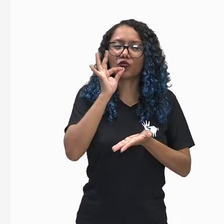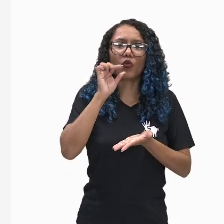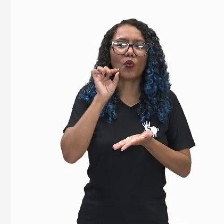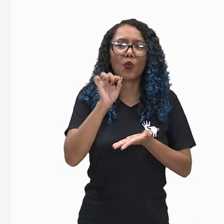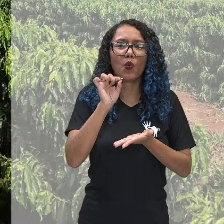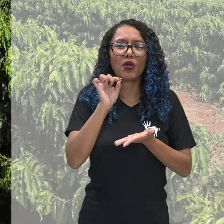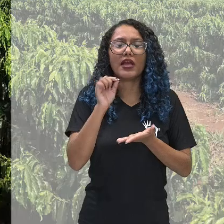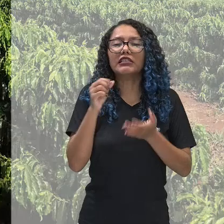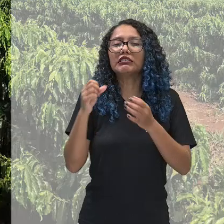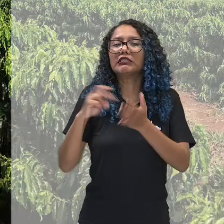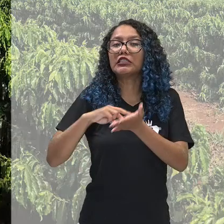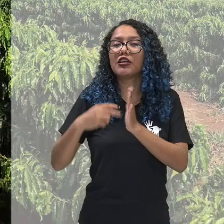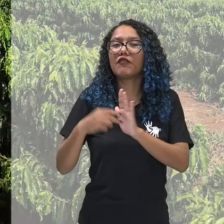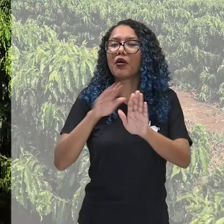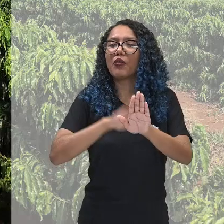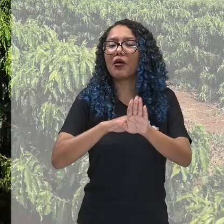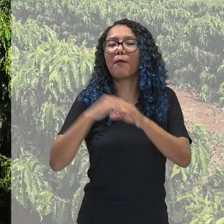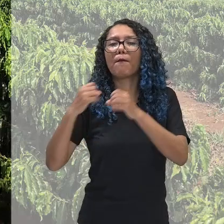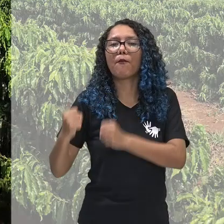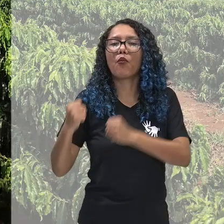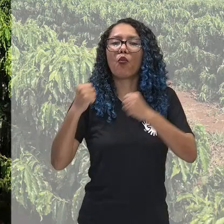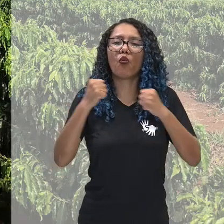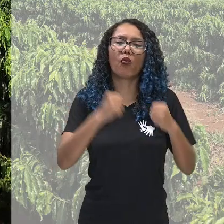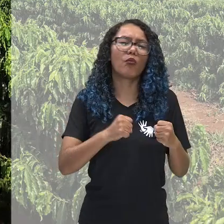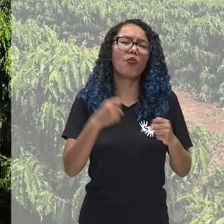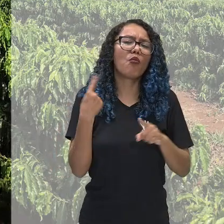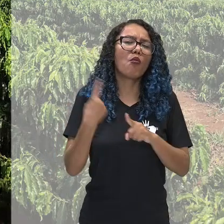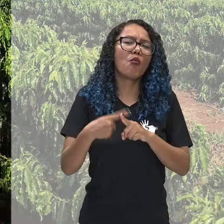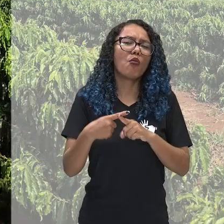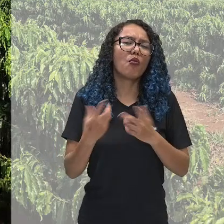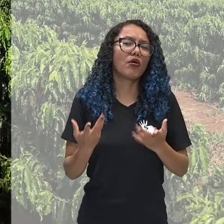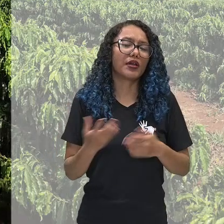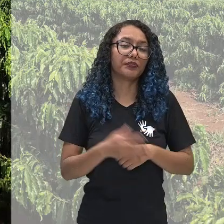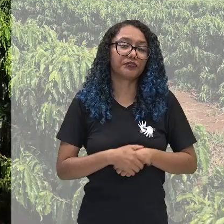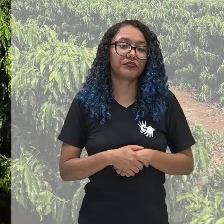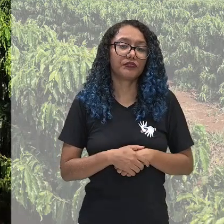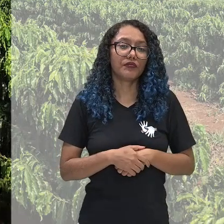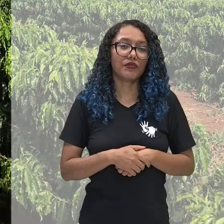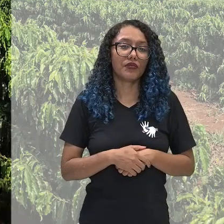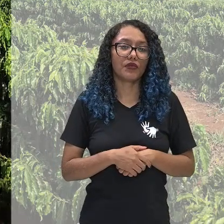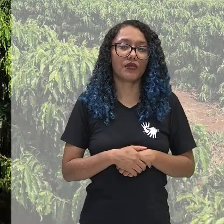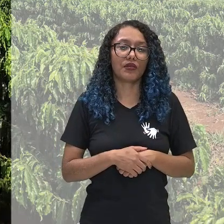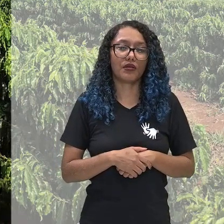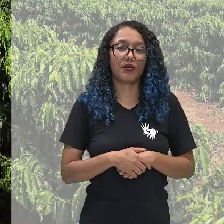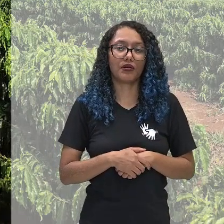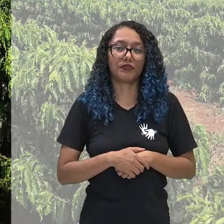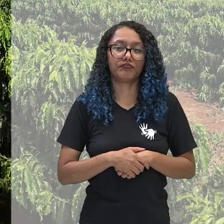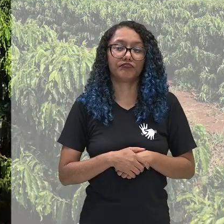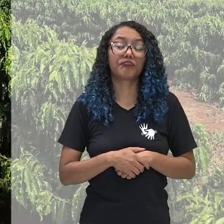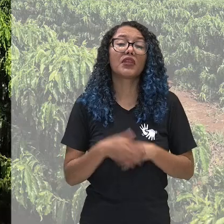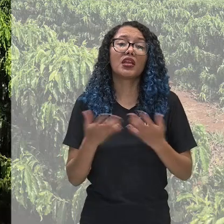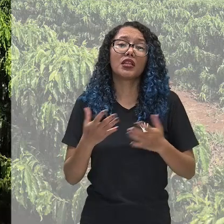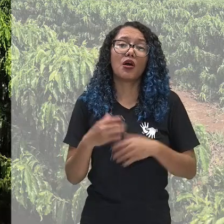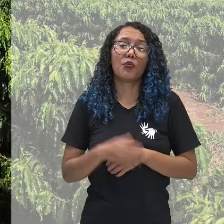e de poder, gente. E era bastante requisitado nos lares, ou melhor, nos